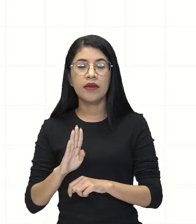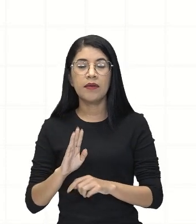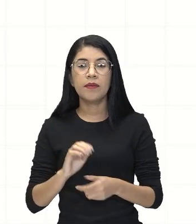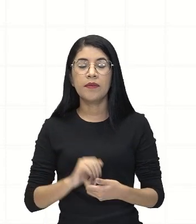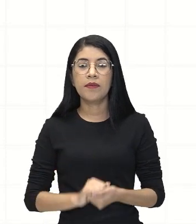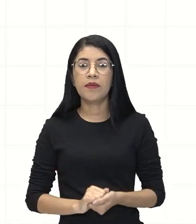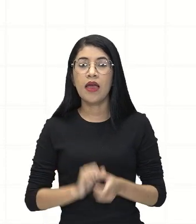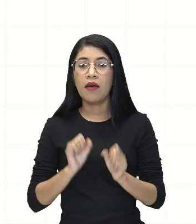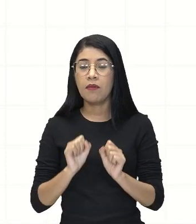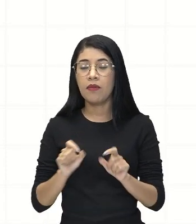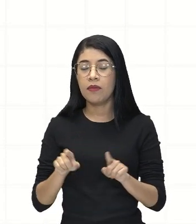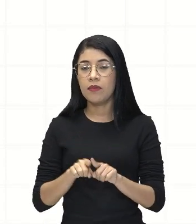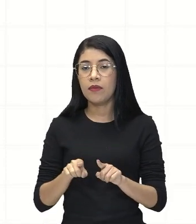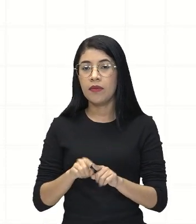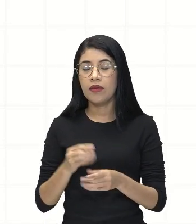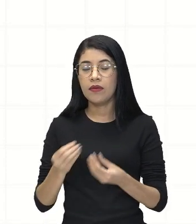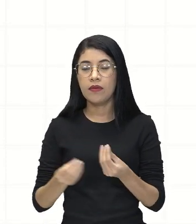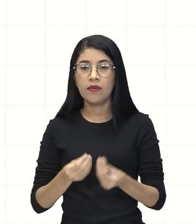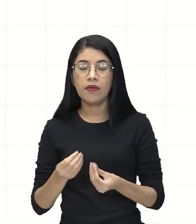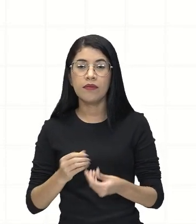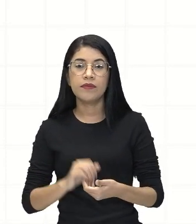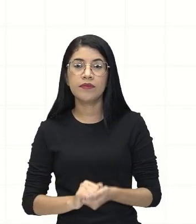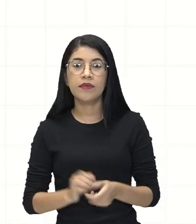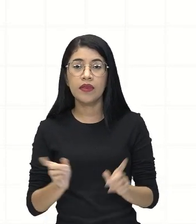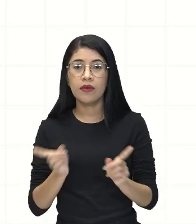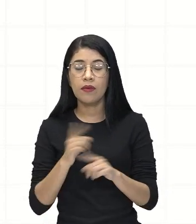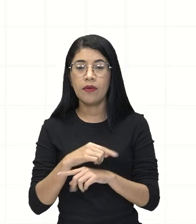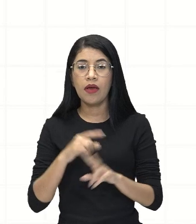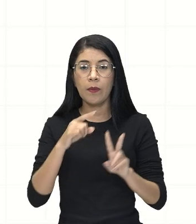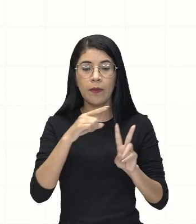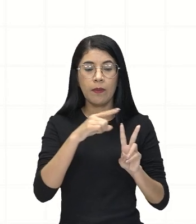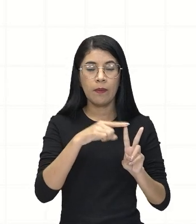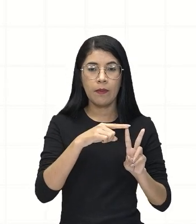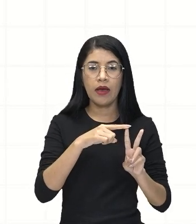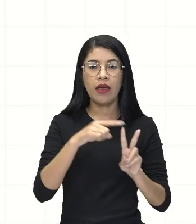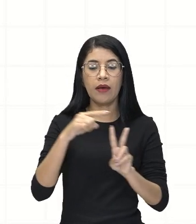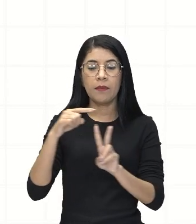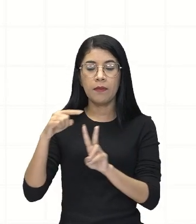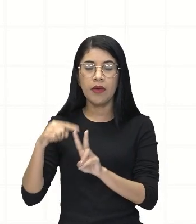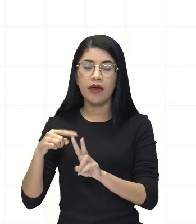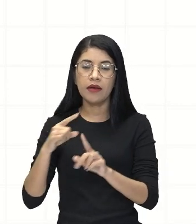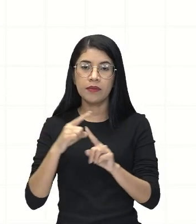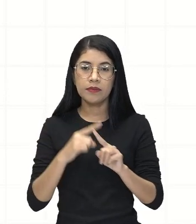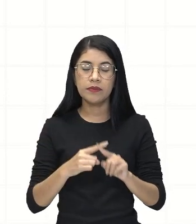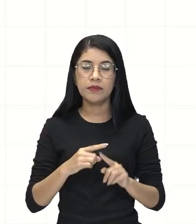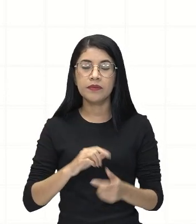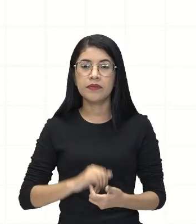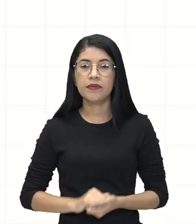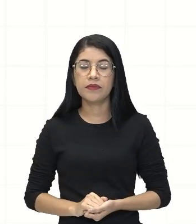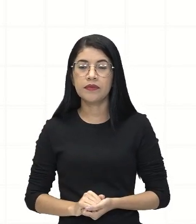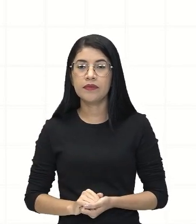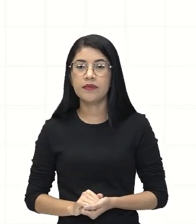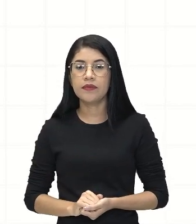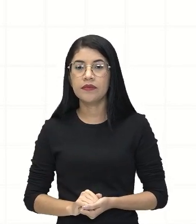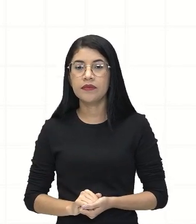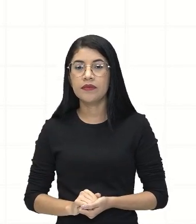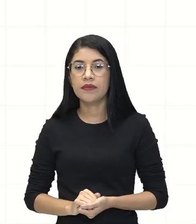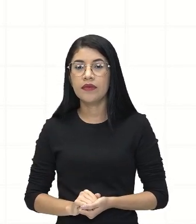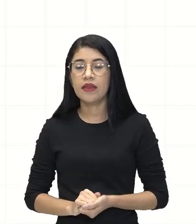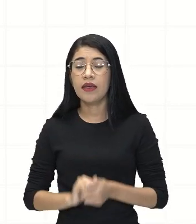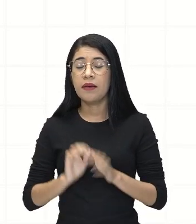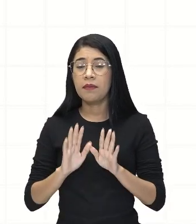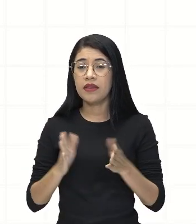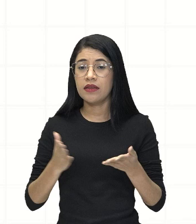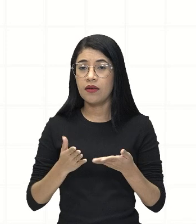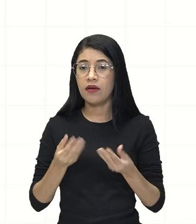isso aqui como sendo o produto de radicais do mesmo índice, certo? Só que agora eu quero escrever isso